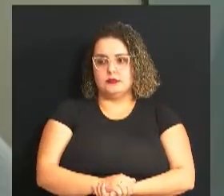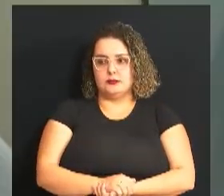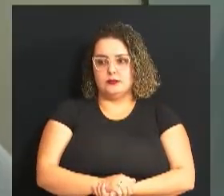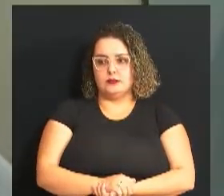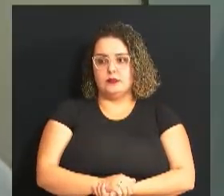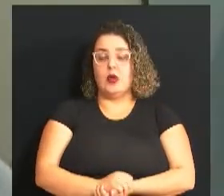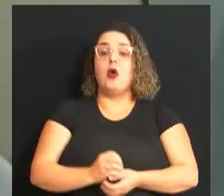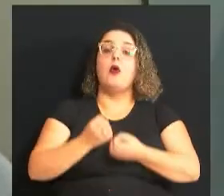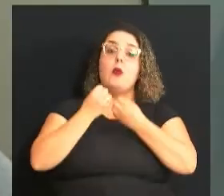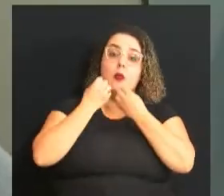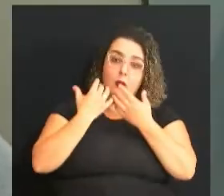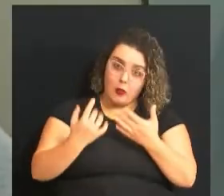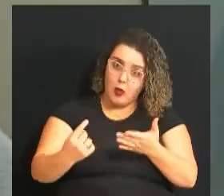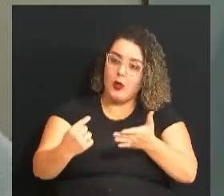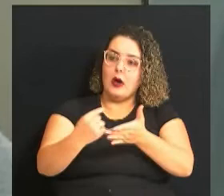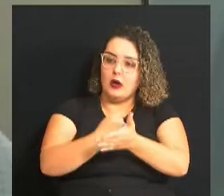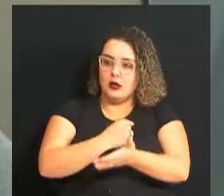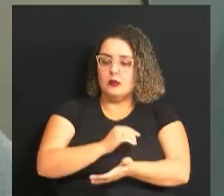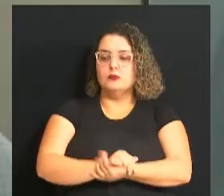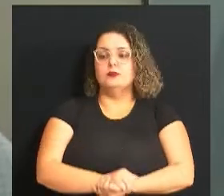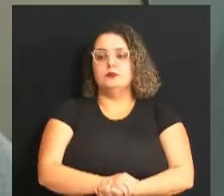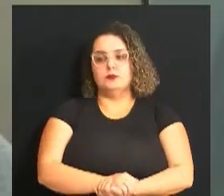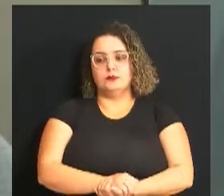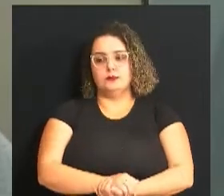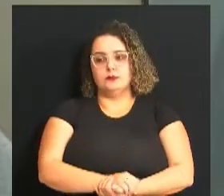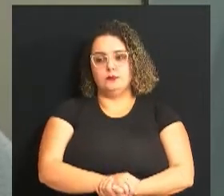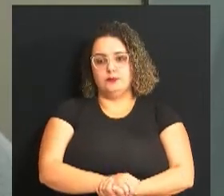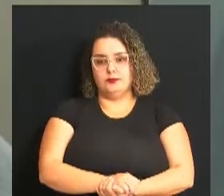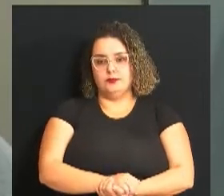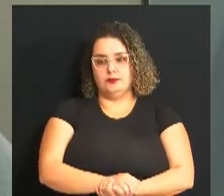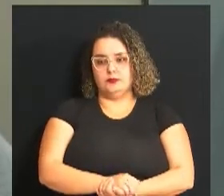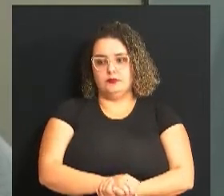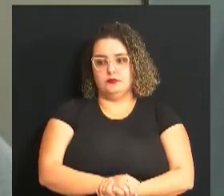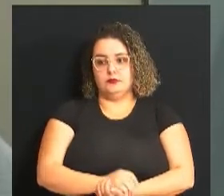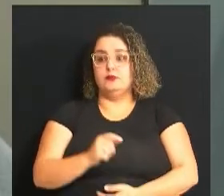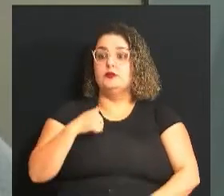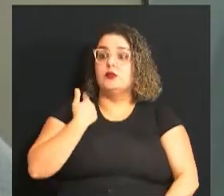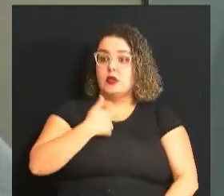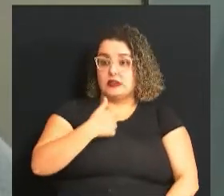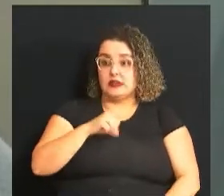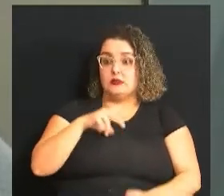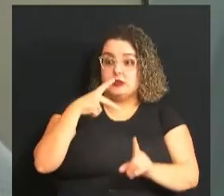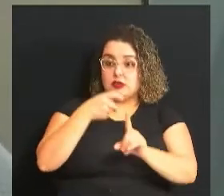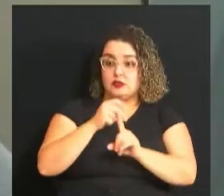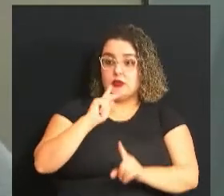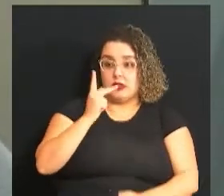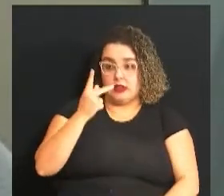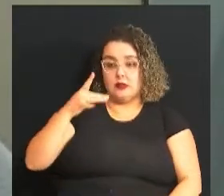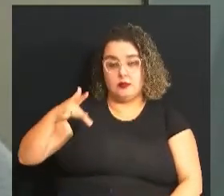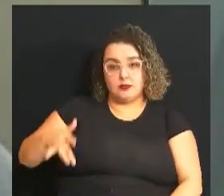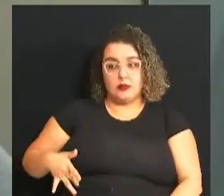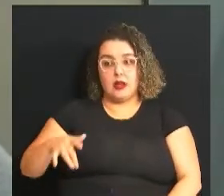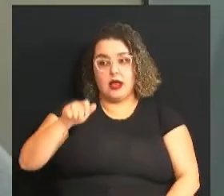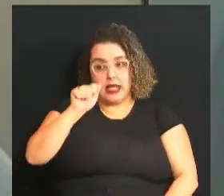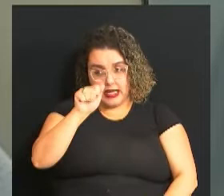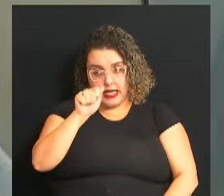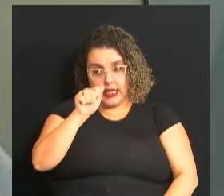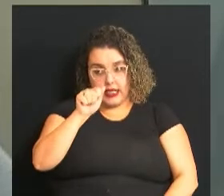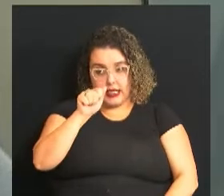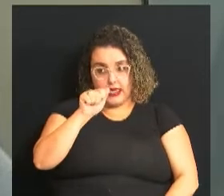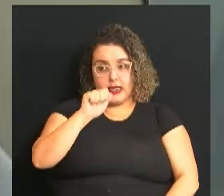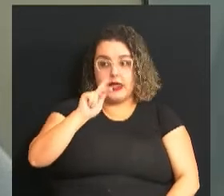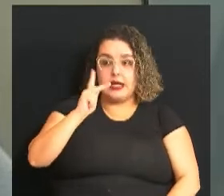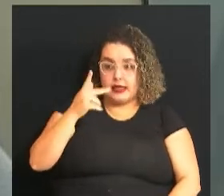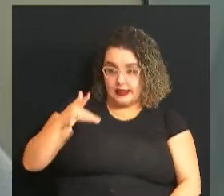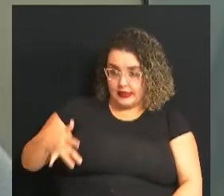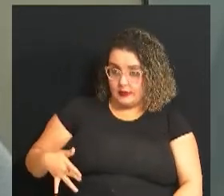Muito boa essa pergunta, Amélia. Nós temos vacinas contra a hepatite A e a hepatite